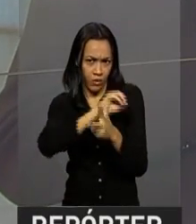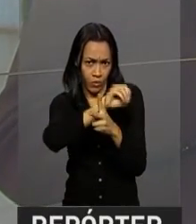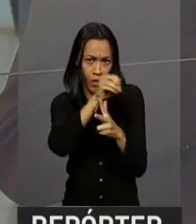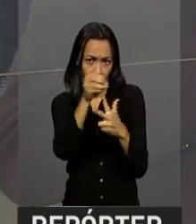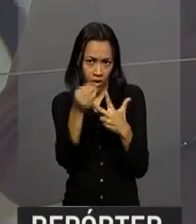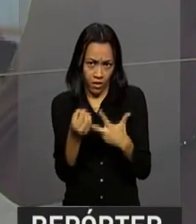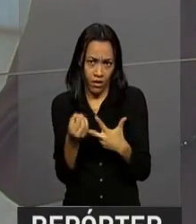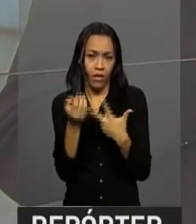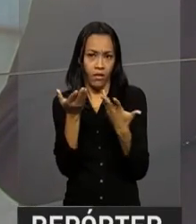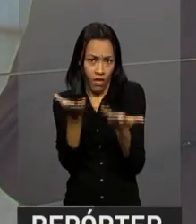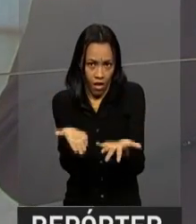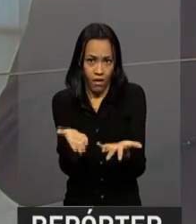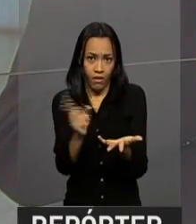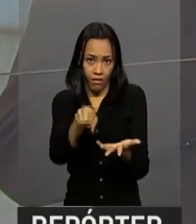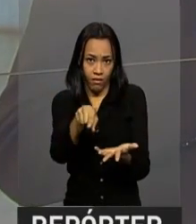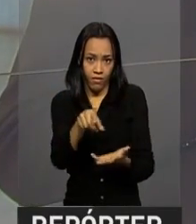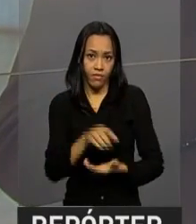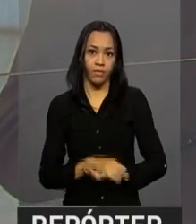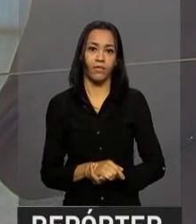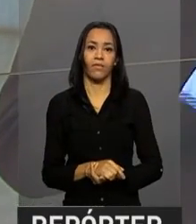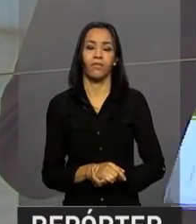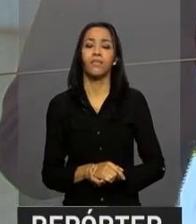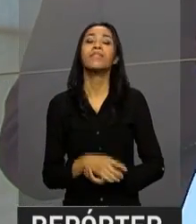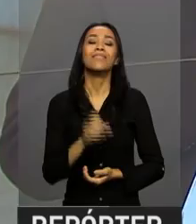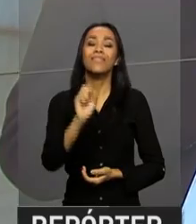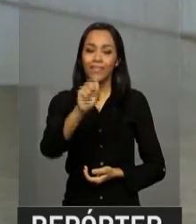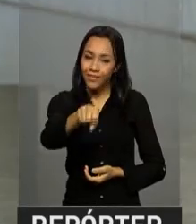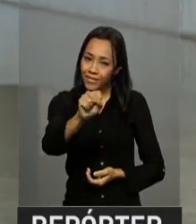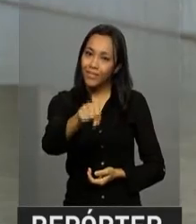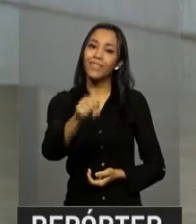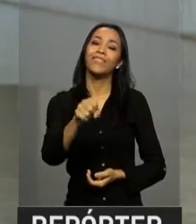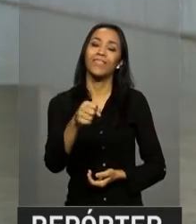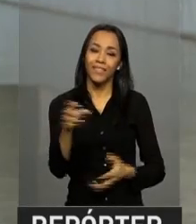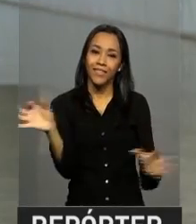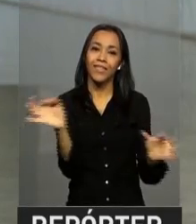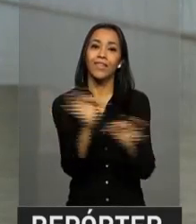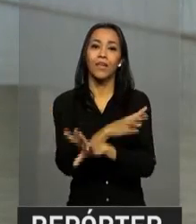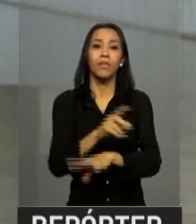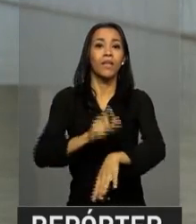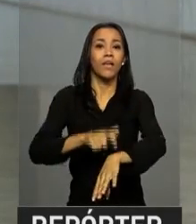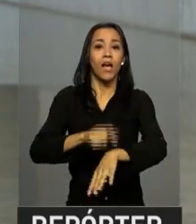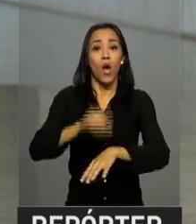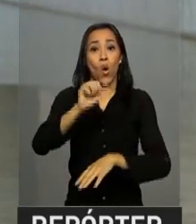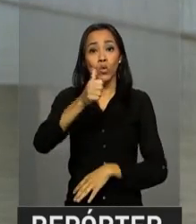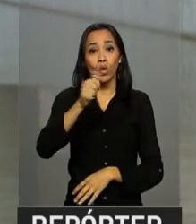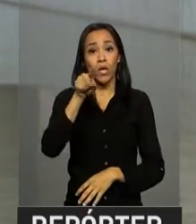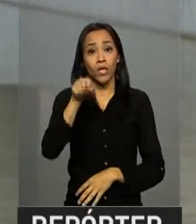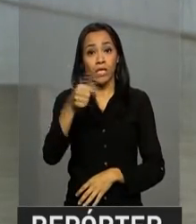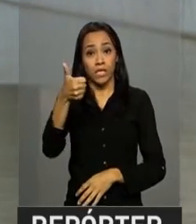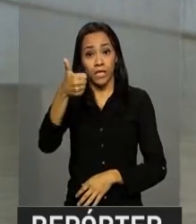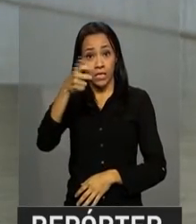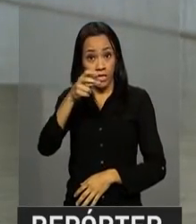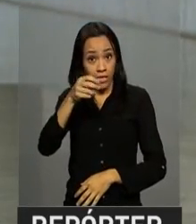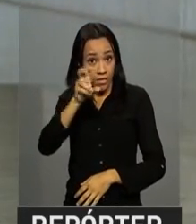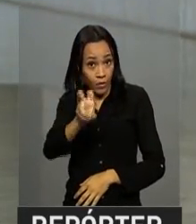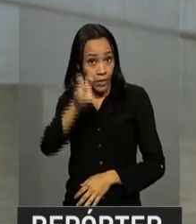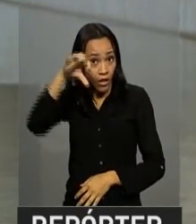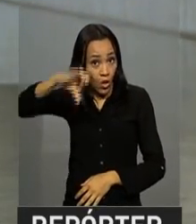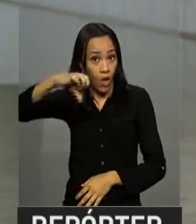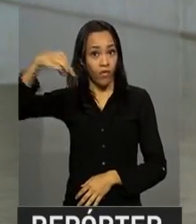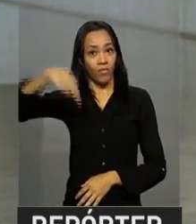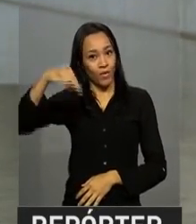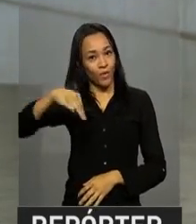Exame Nacional do Ensino Médio, Enem, não é? Exatamente, Jaime, termina às 11 horas 59 minutos da noite